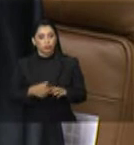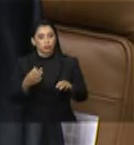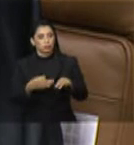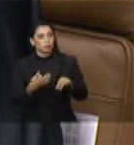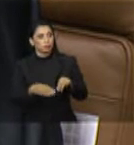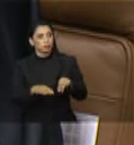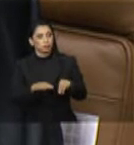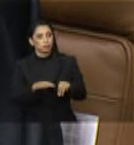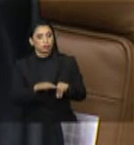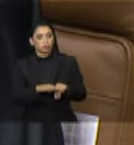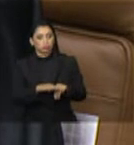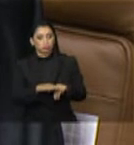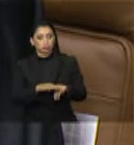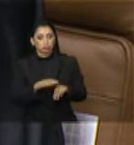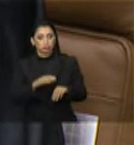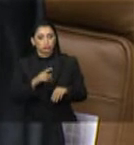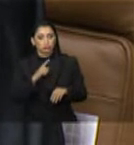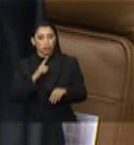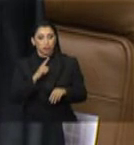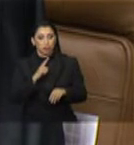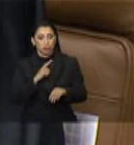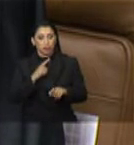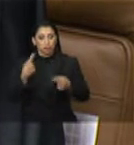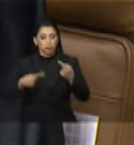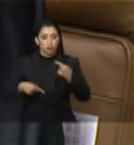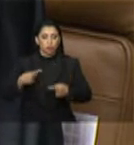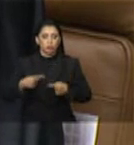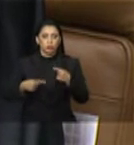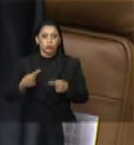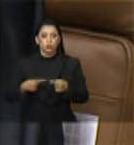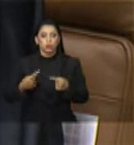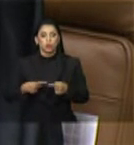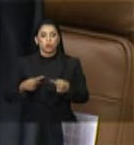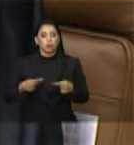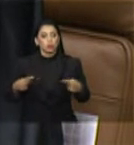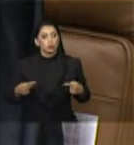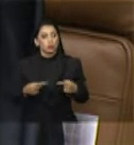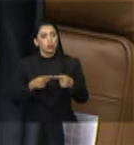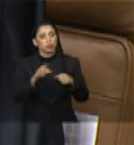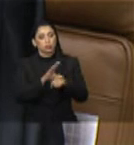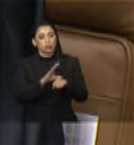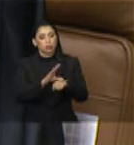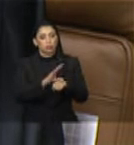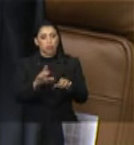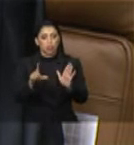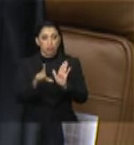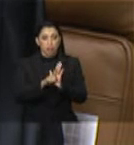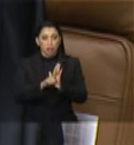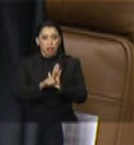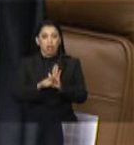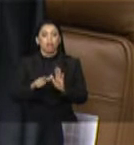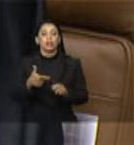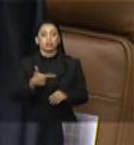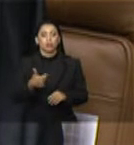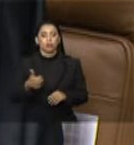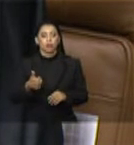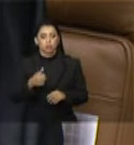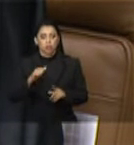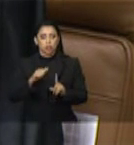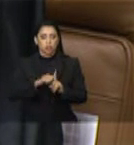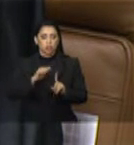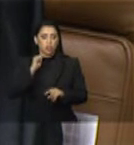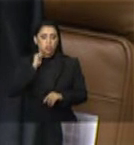Ministro discute nesses autos a consolidar da lei 8.033 de 12 de abril de